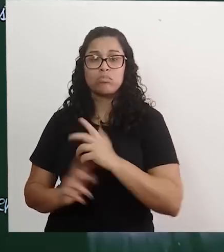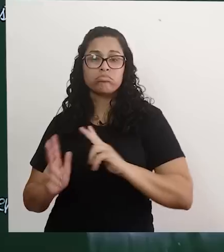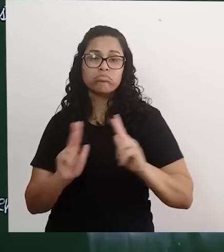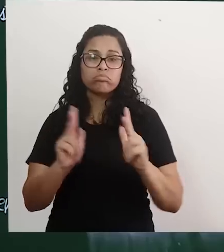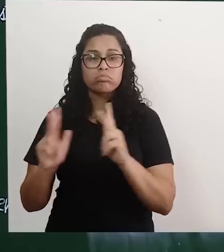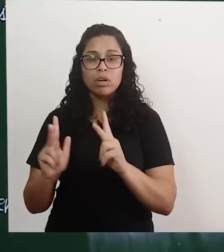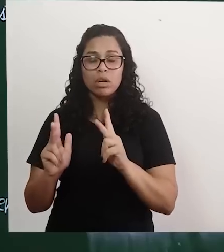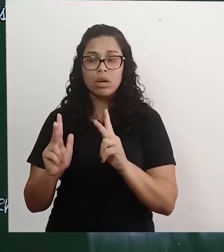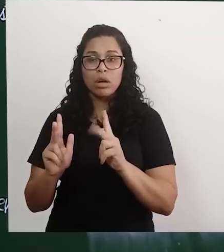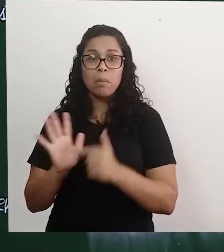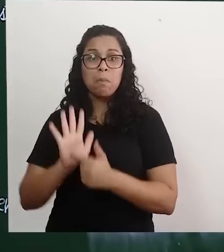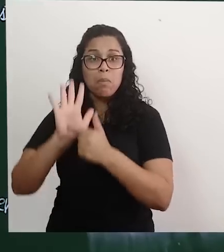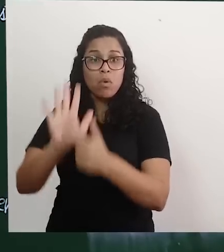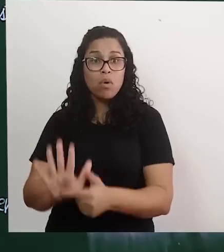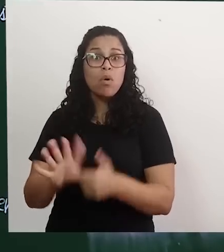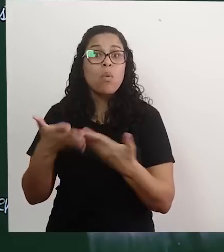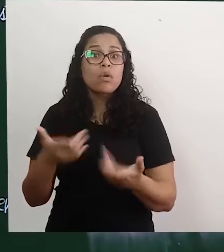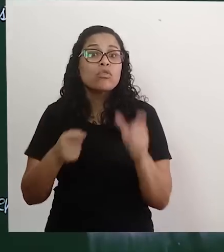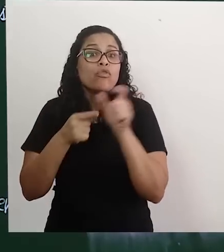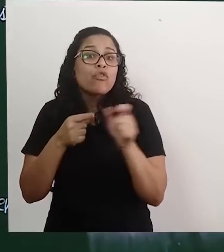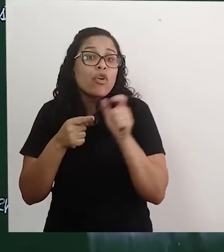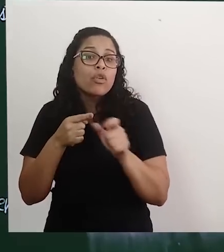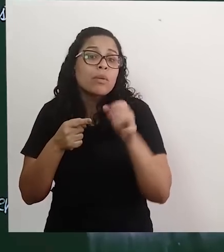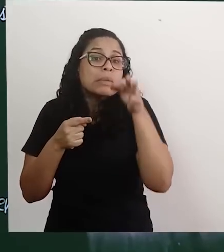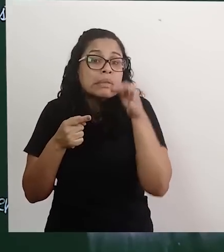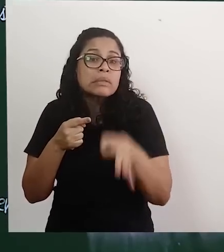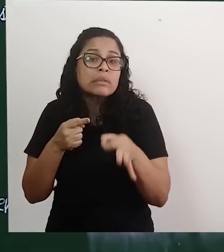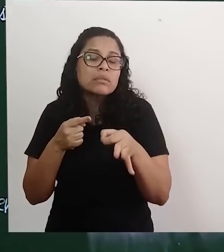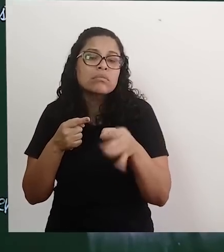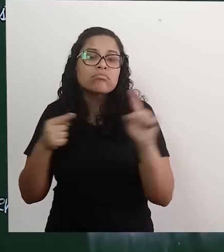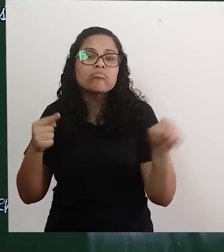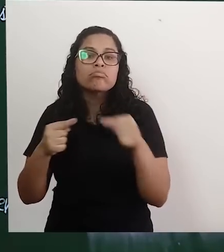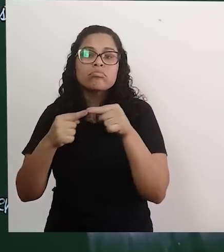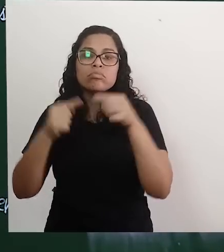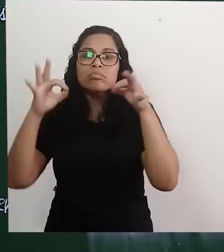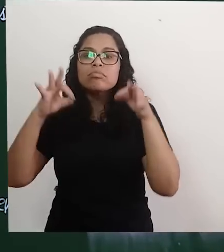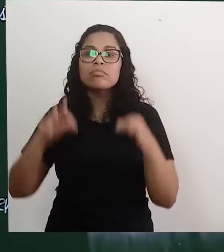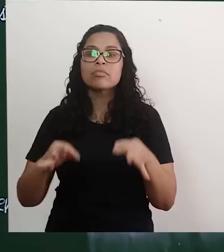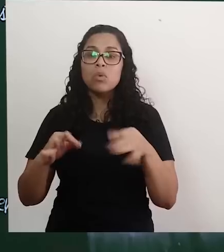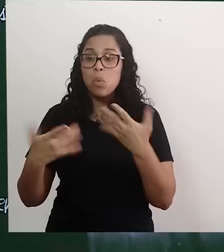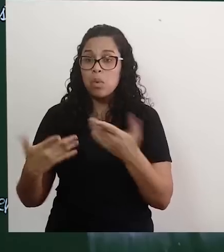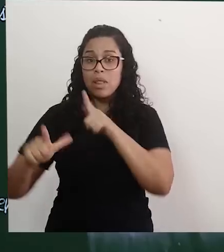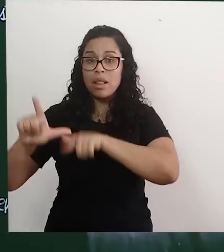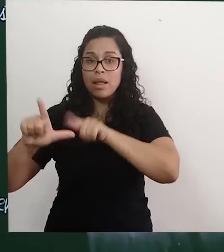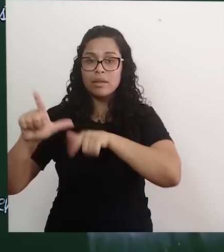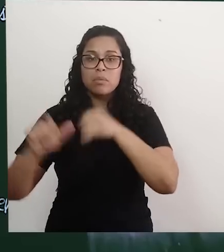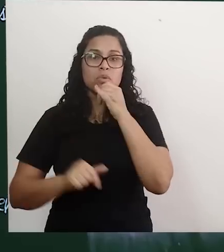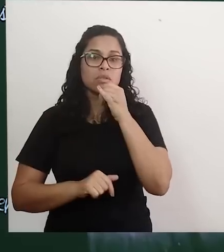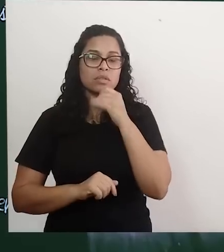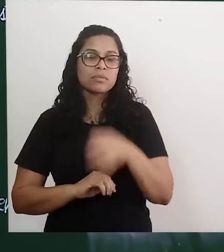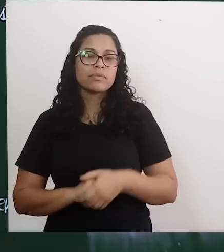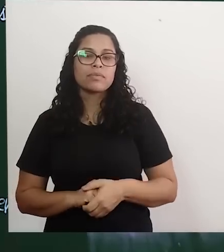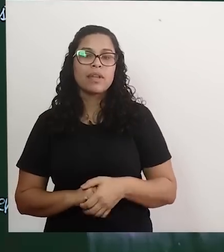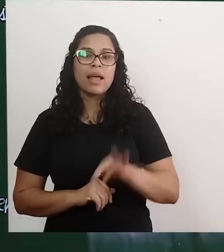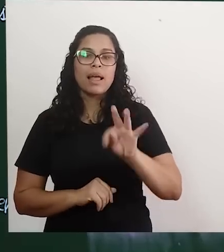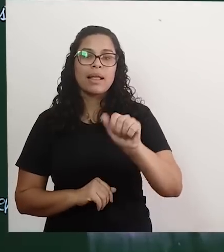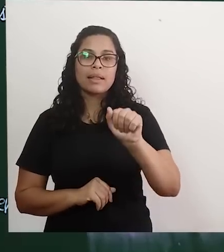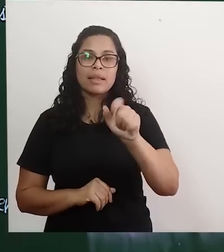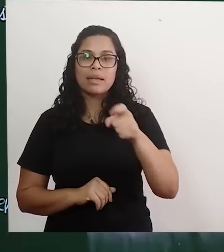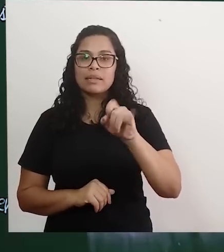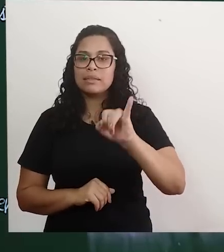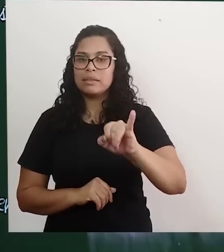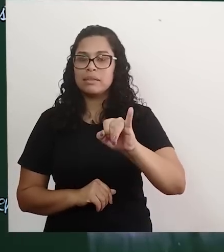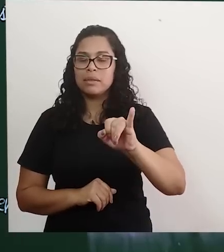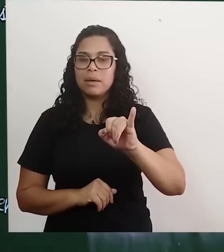acontece, por exemplo, quando os fonemas não são totalmente correspondidos com as letras. Quando eu falo, por exemplo, a palavra táxi, que tem